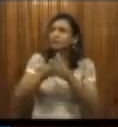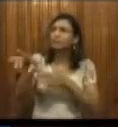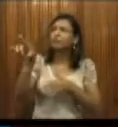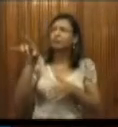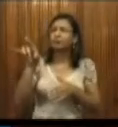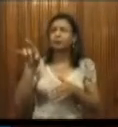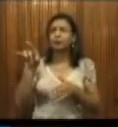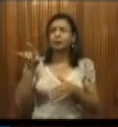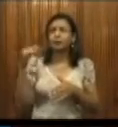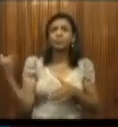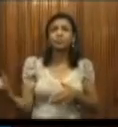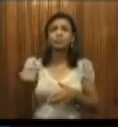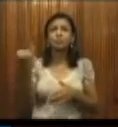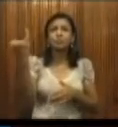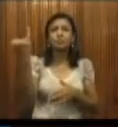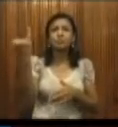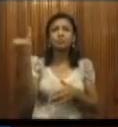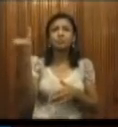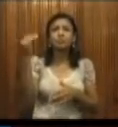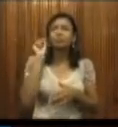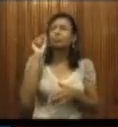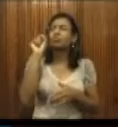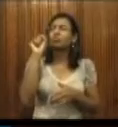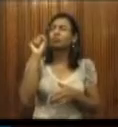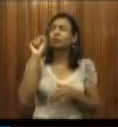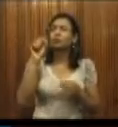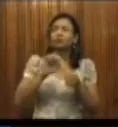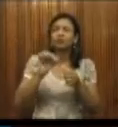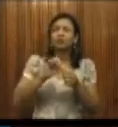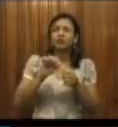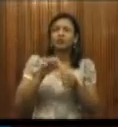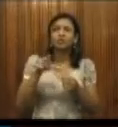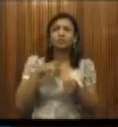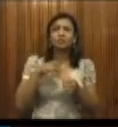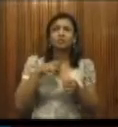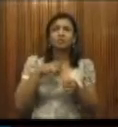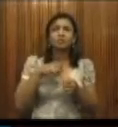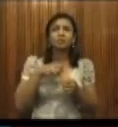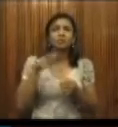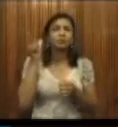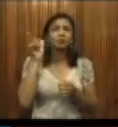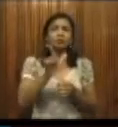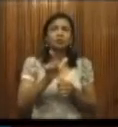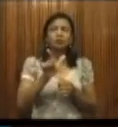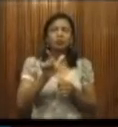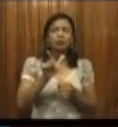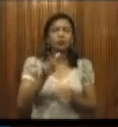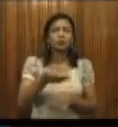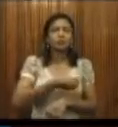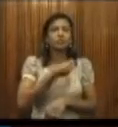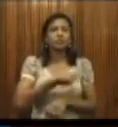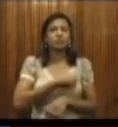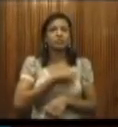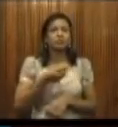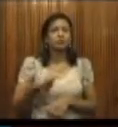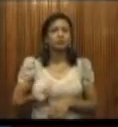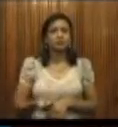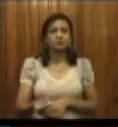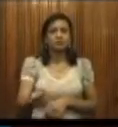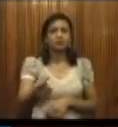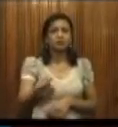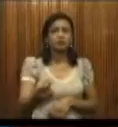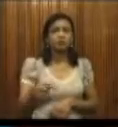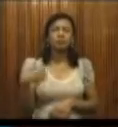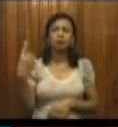que é a pergunta mais importante de todas: o que hei de fazer para ter a vida eterna? Eu queria mastigar essa